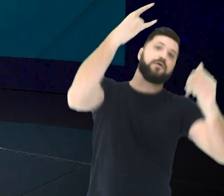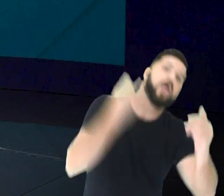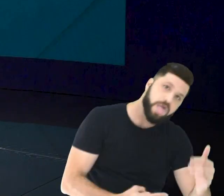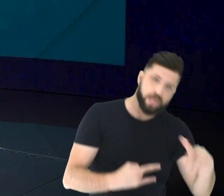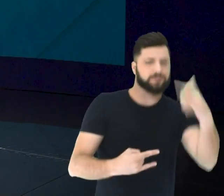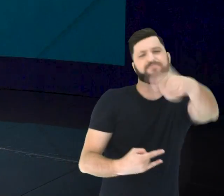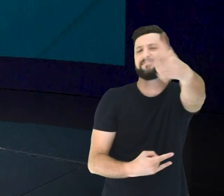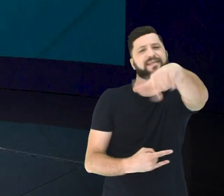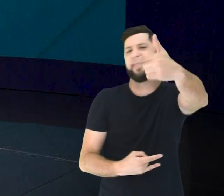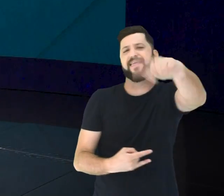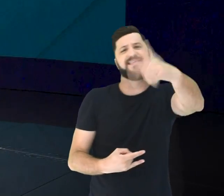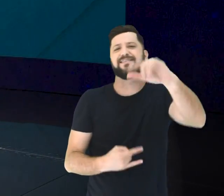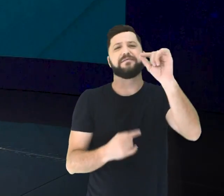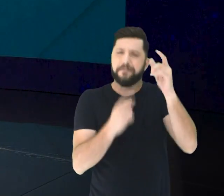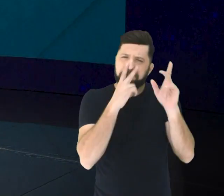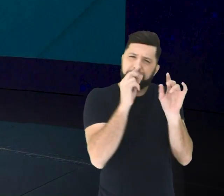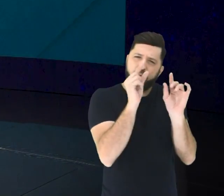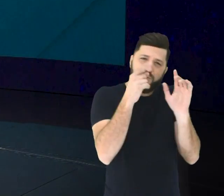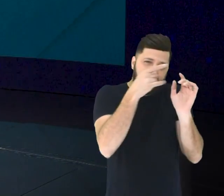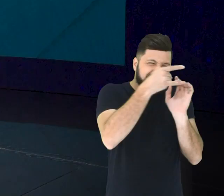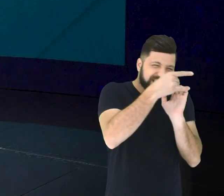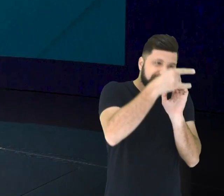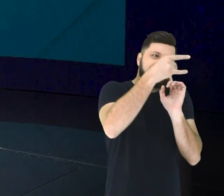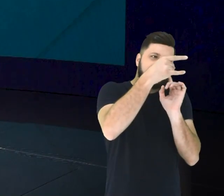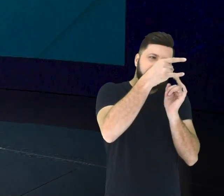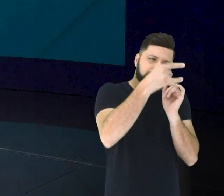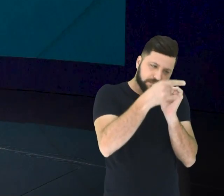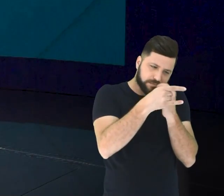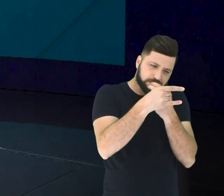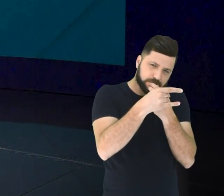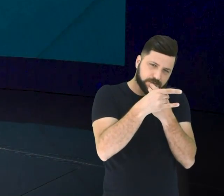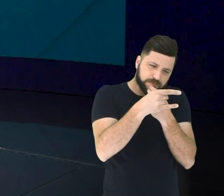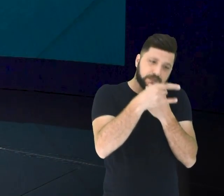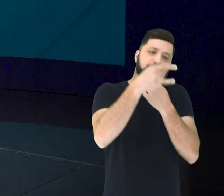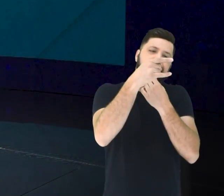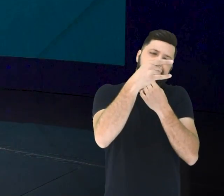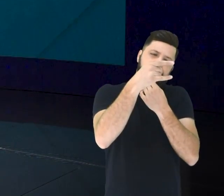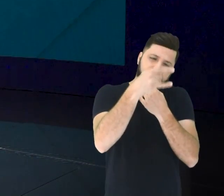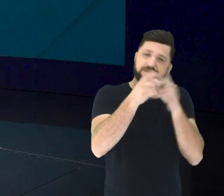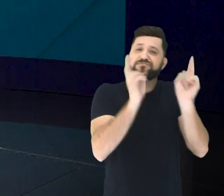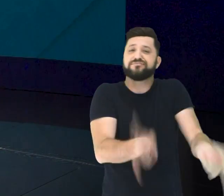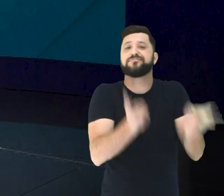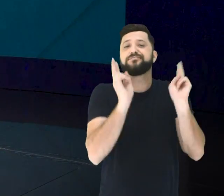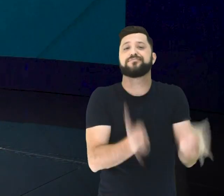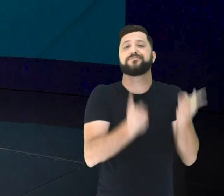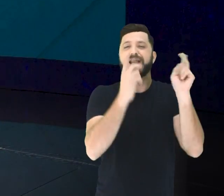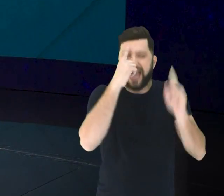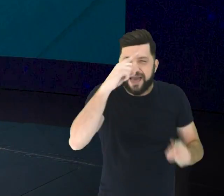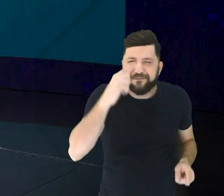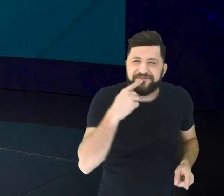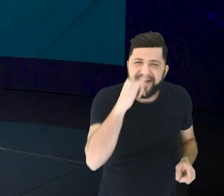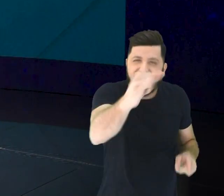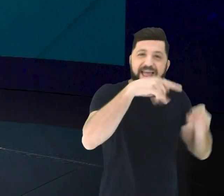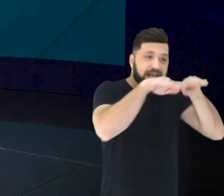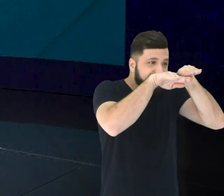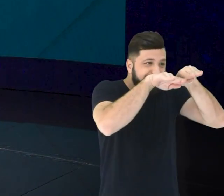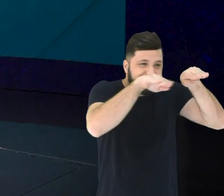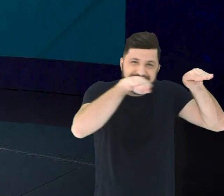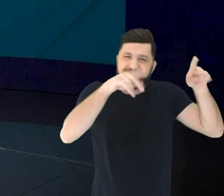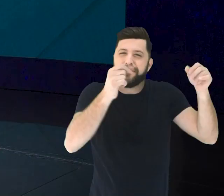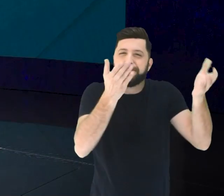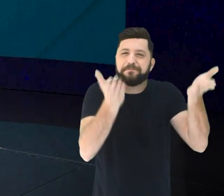lateralização o mercado às vezes dá uma porrada mas é uma porrada e para não faz mais nada não consegue dar seguimento não consegue dar continuidade